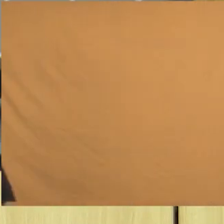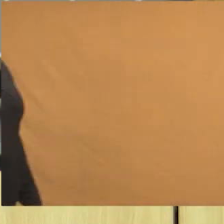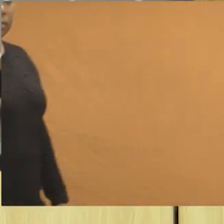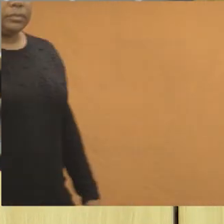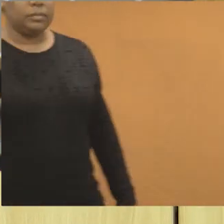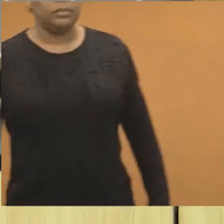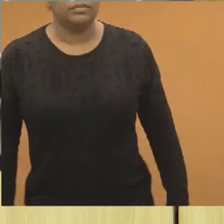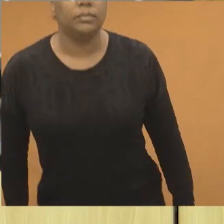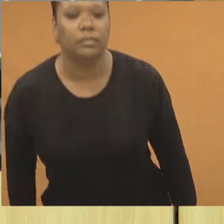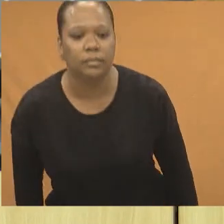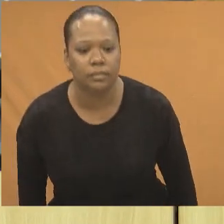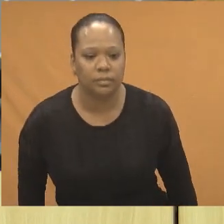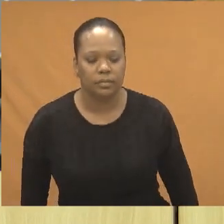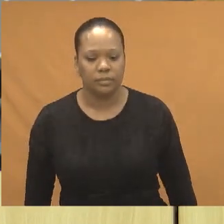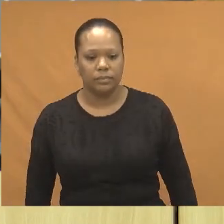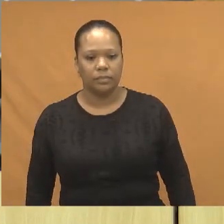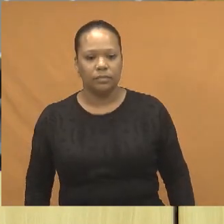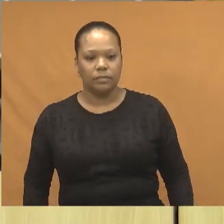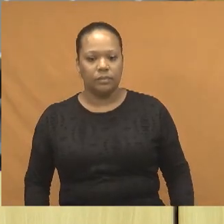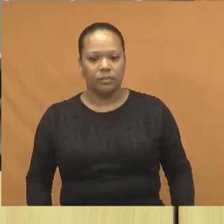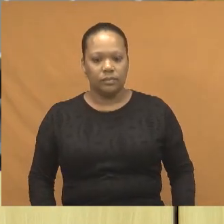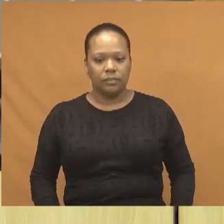Lucimar Ponciano.